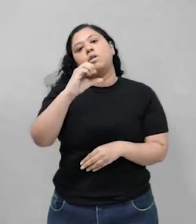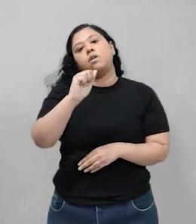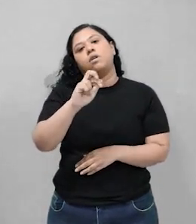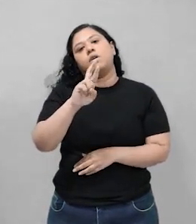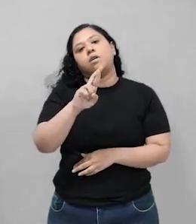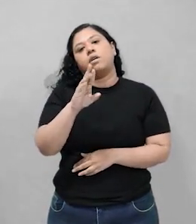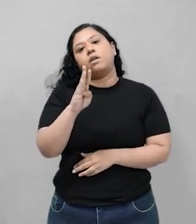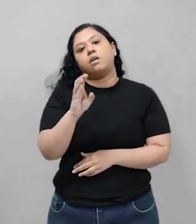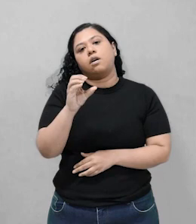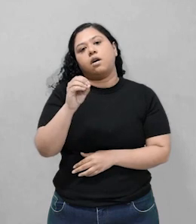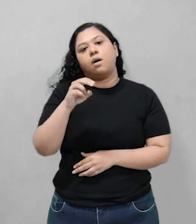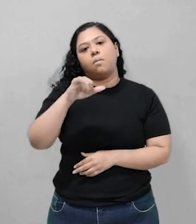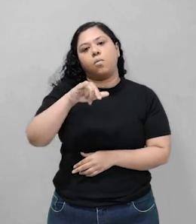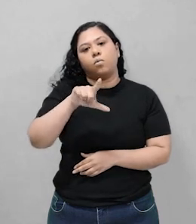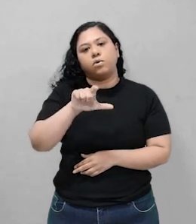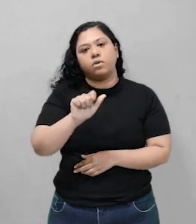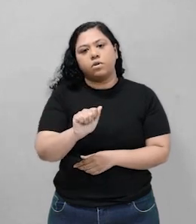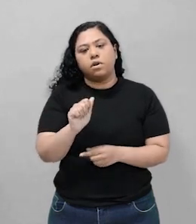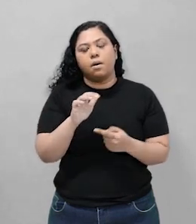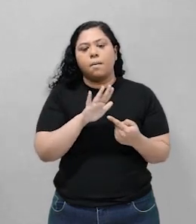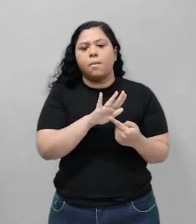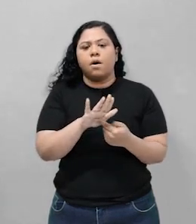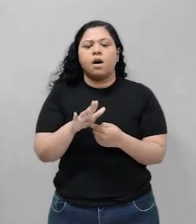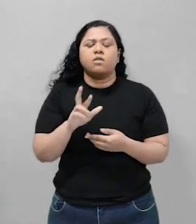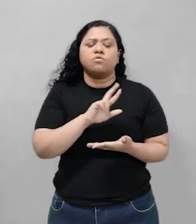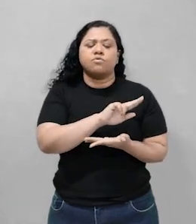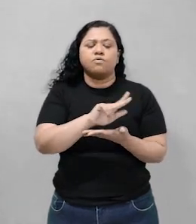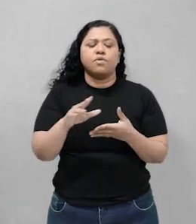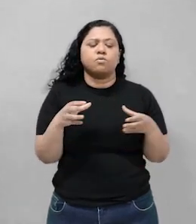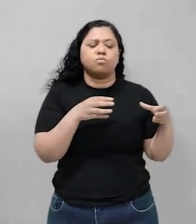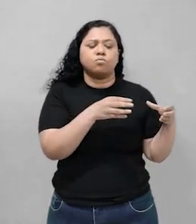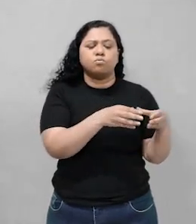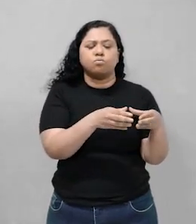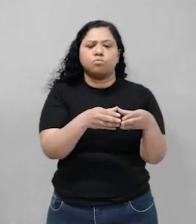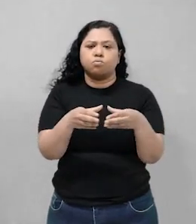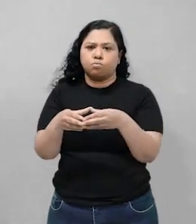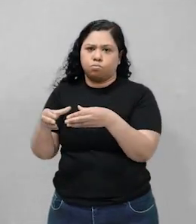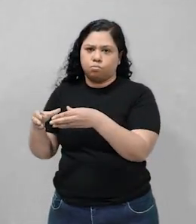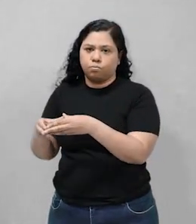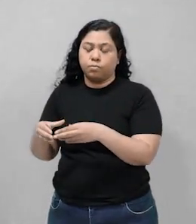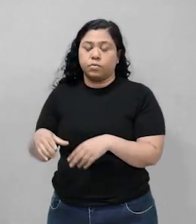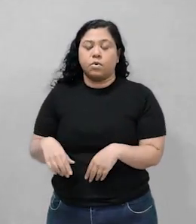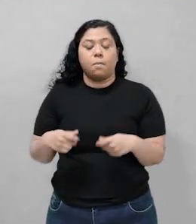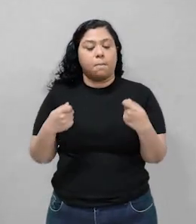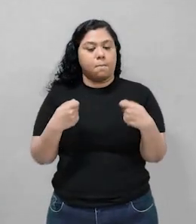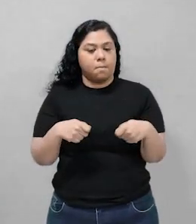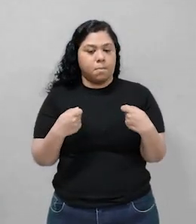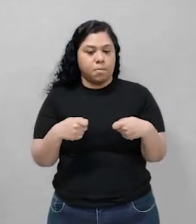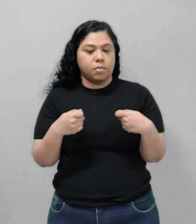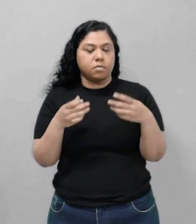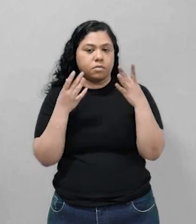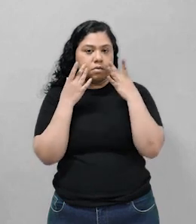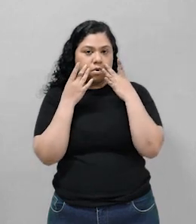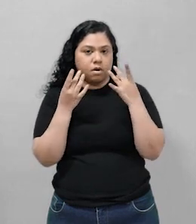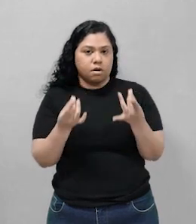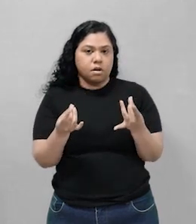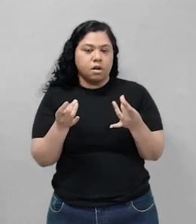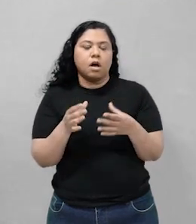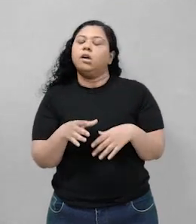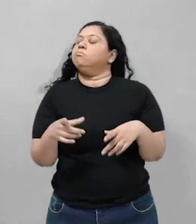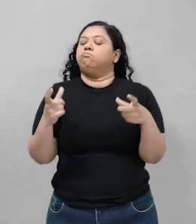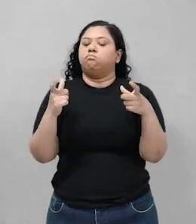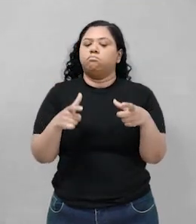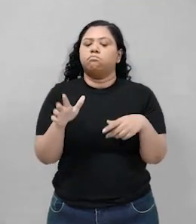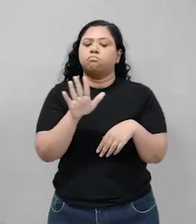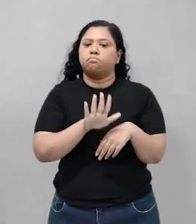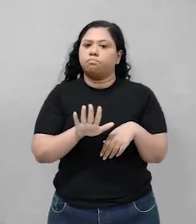vai aparecer em várias funções oxigenadas. Então, nós temos que estar atento à sua